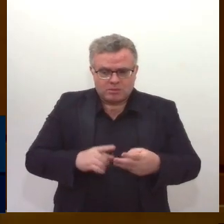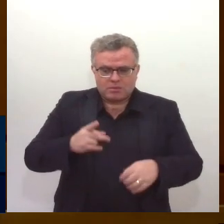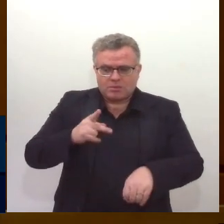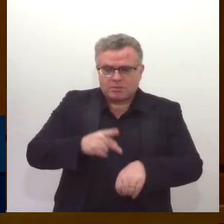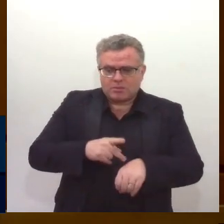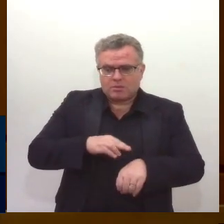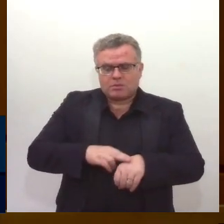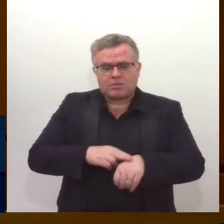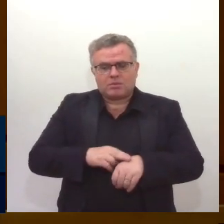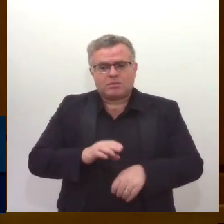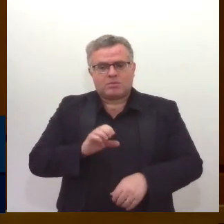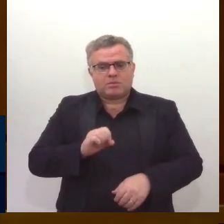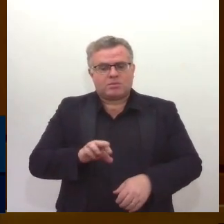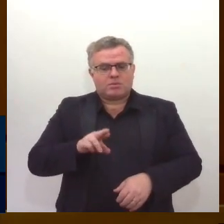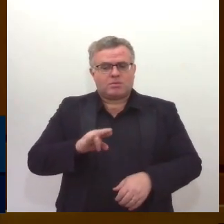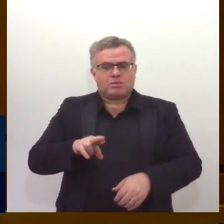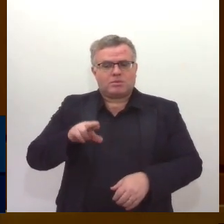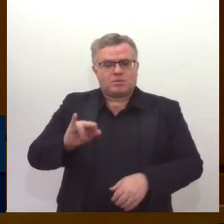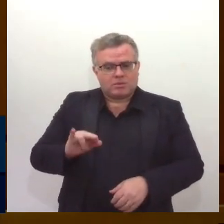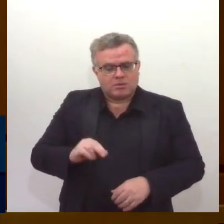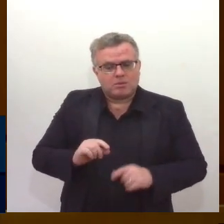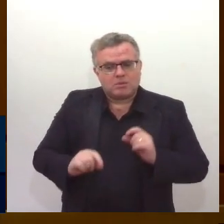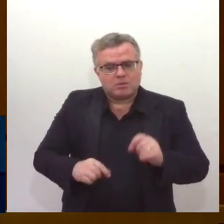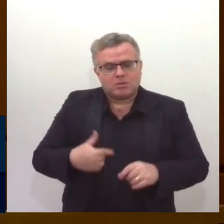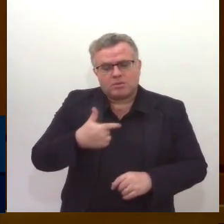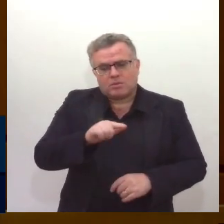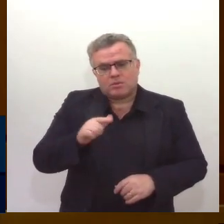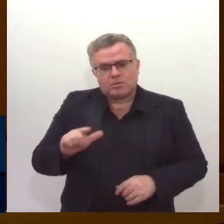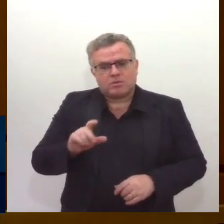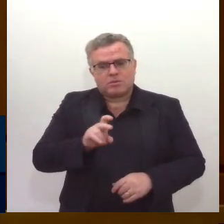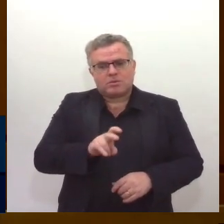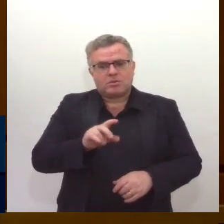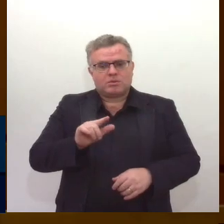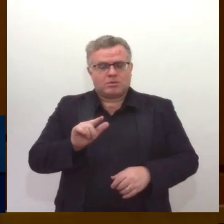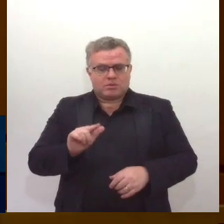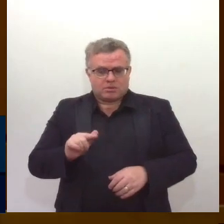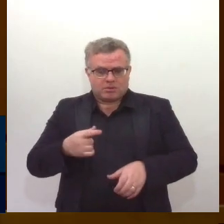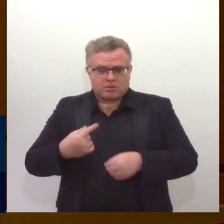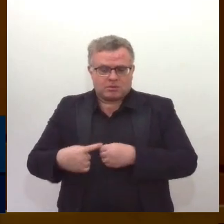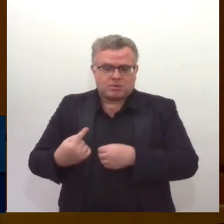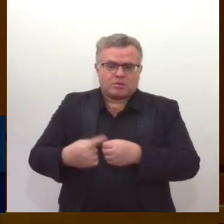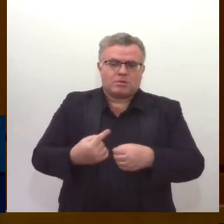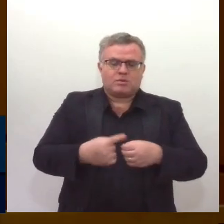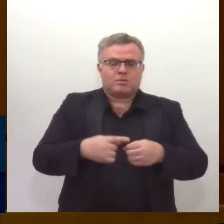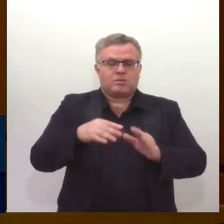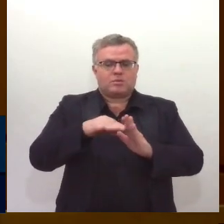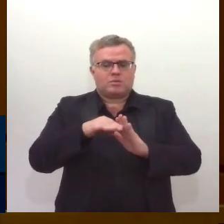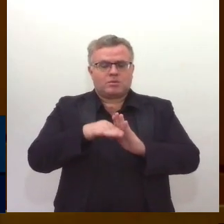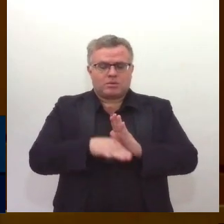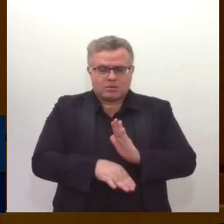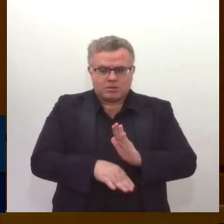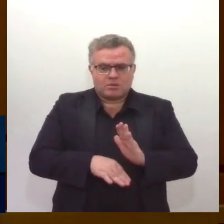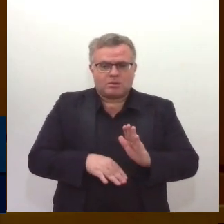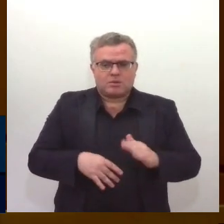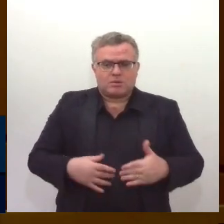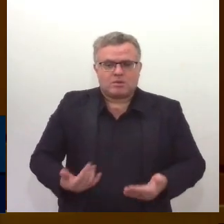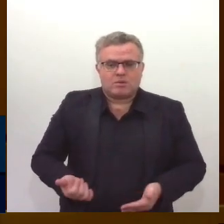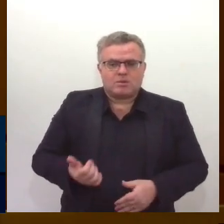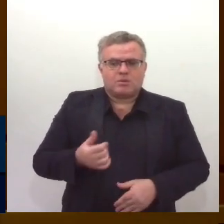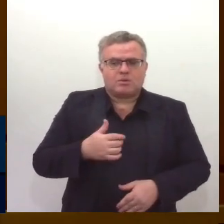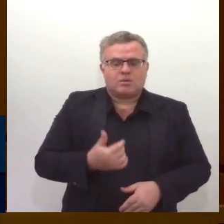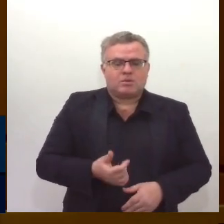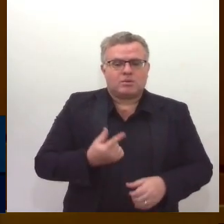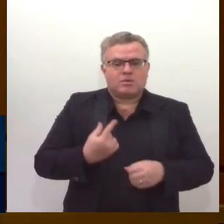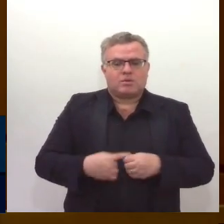Os outros 57 têm níveis baixos. Entre eles temos o município de Lagarto,